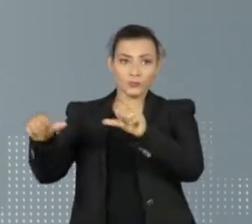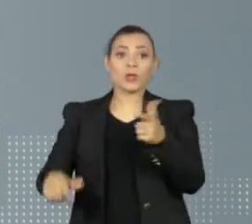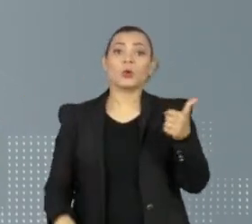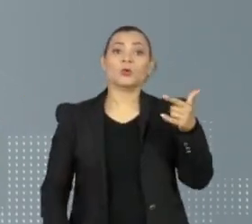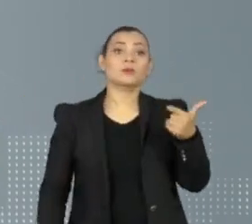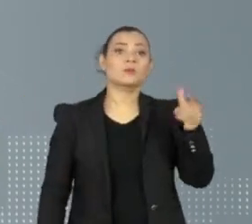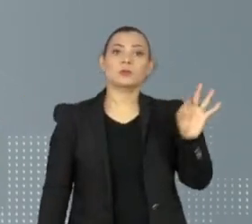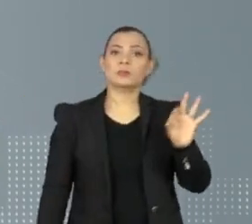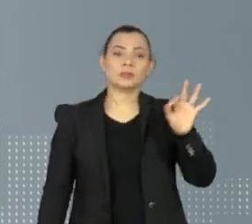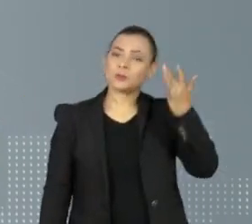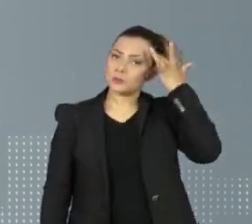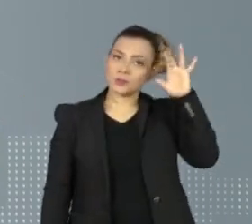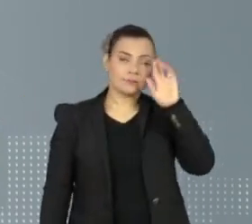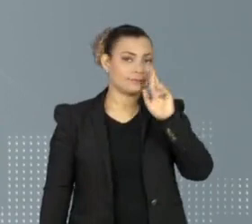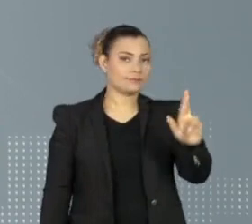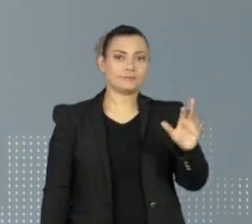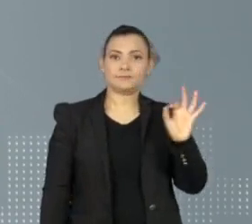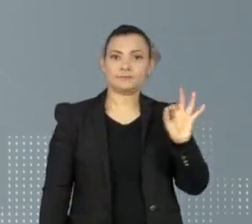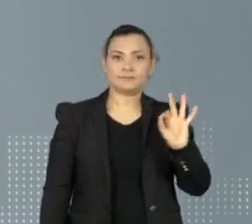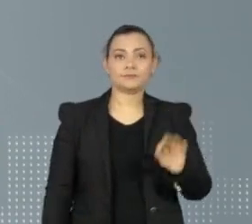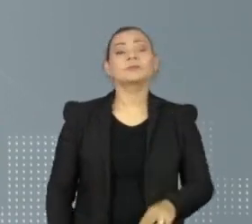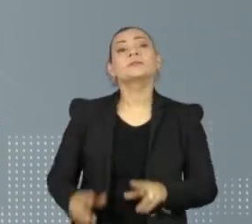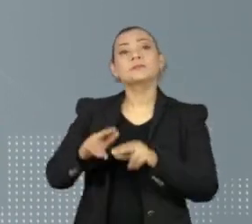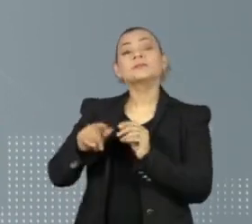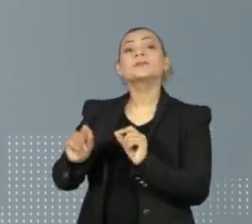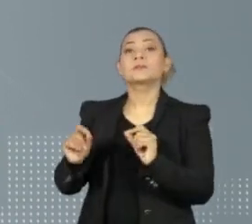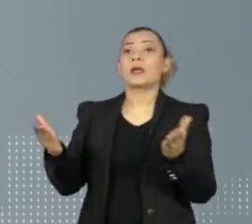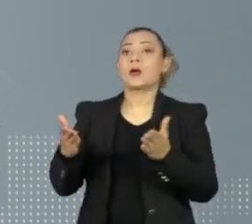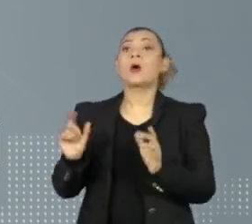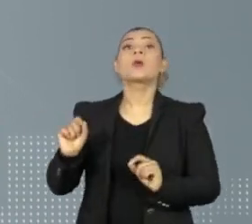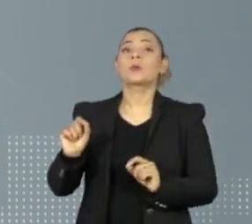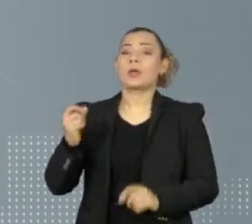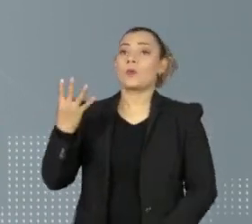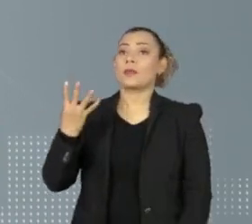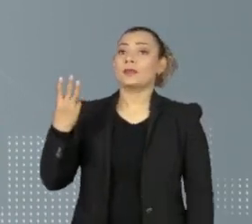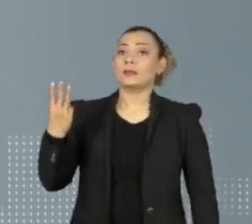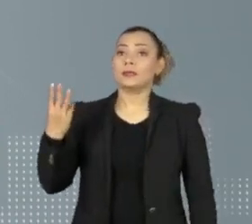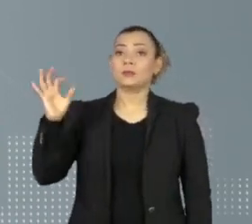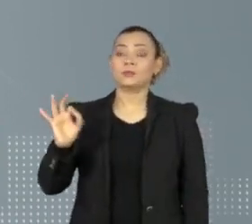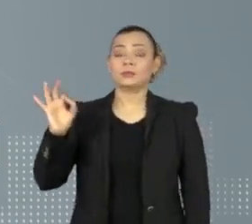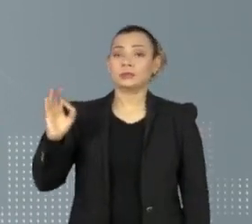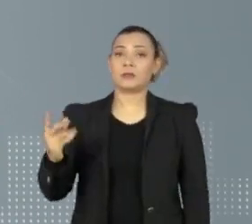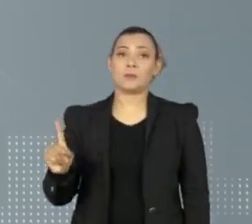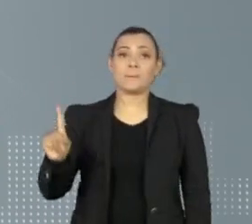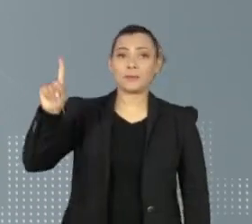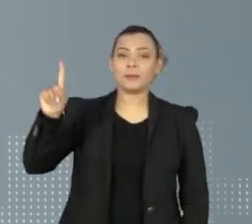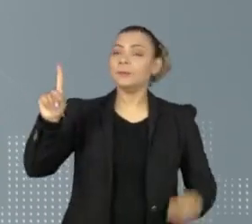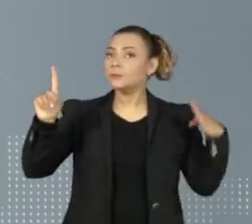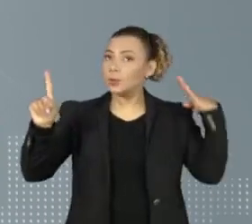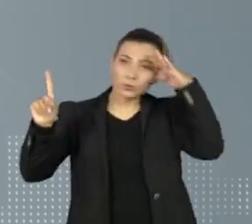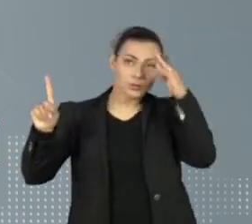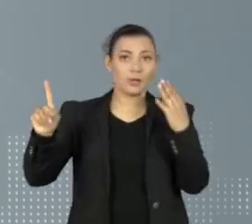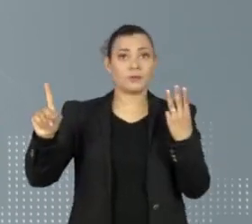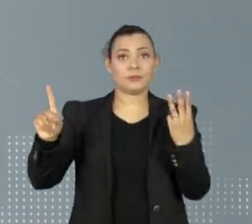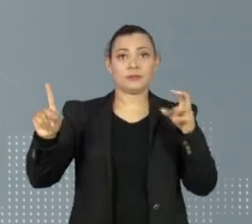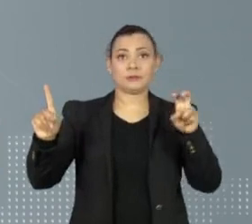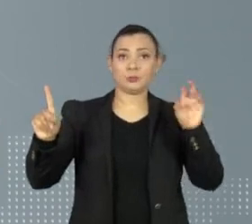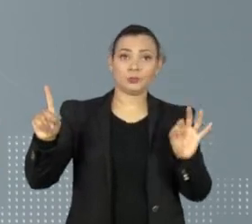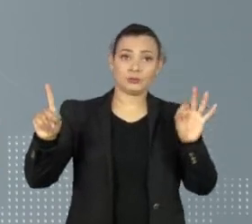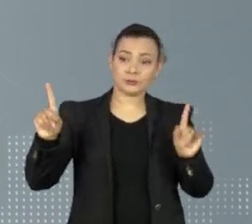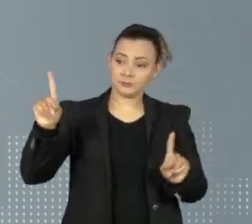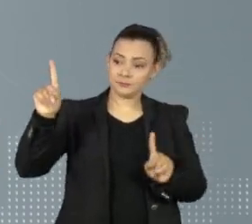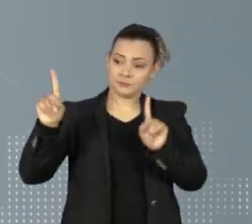responderam à consulta estimulada do ipesp Lula lidera com quarenta e três por cento seguido de bolsonaro com